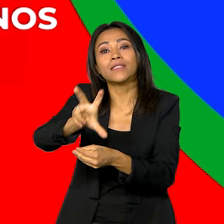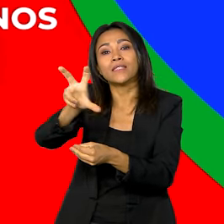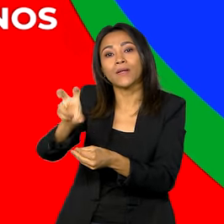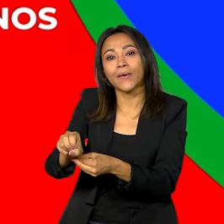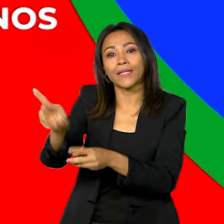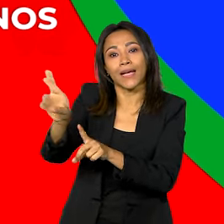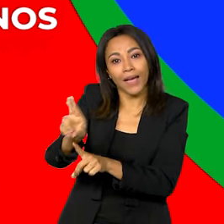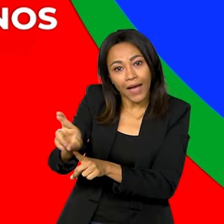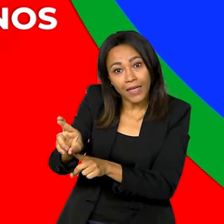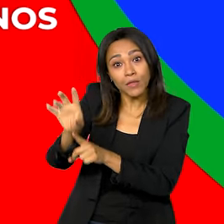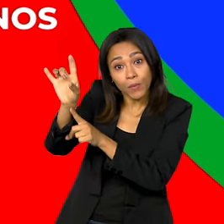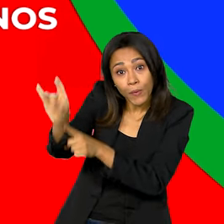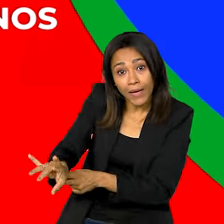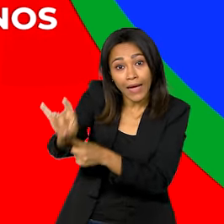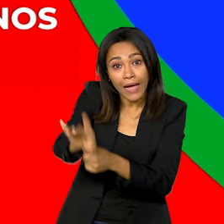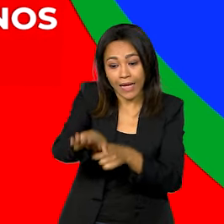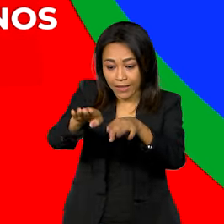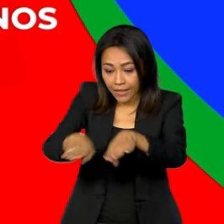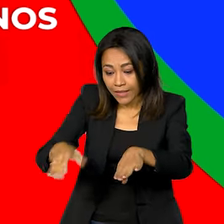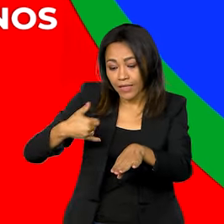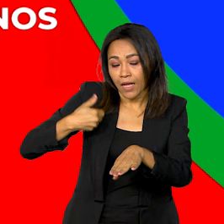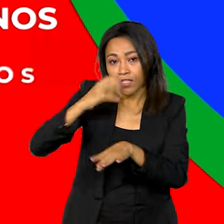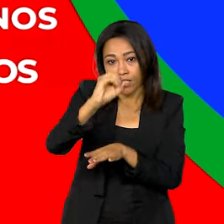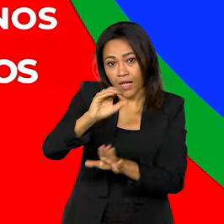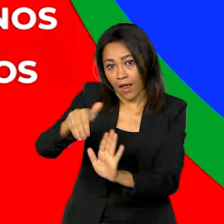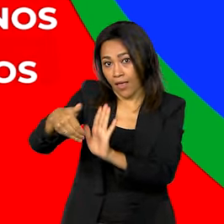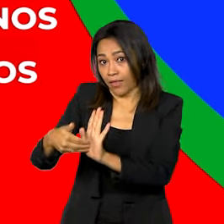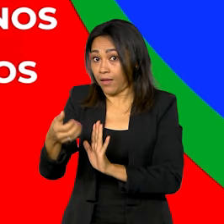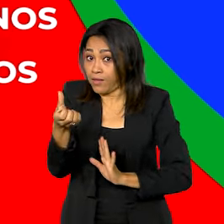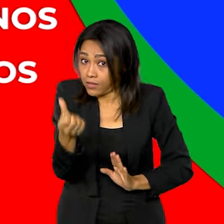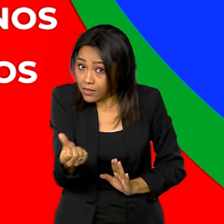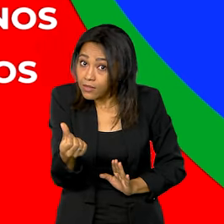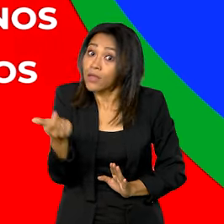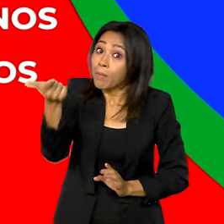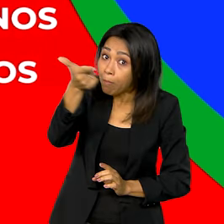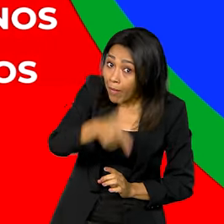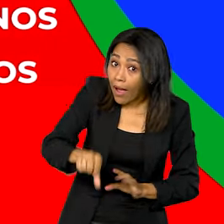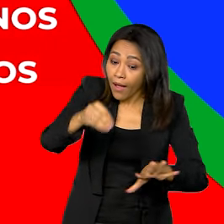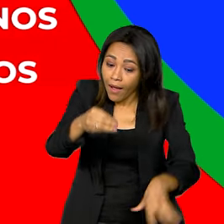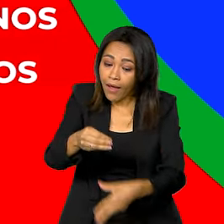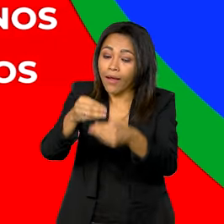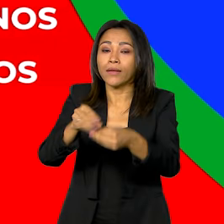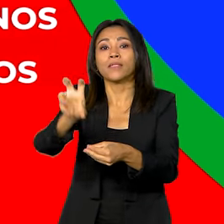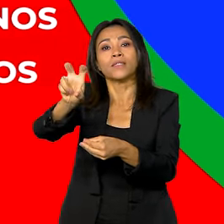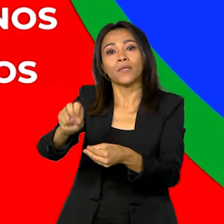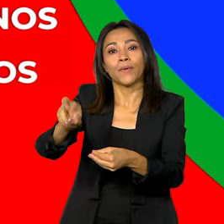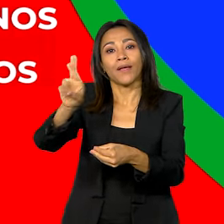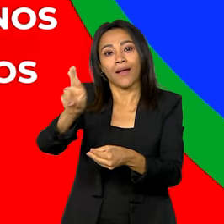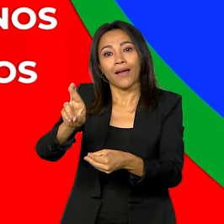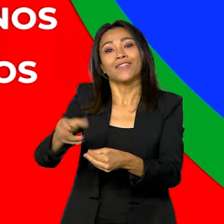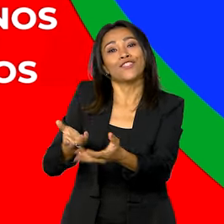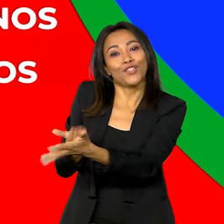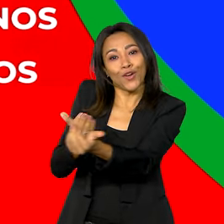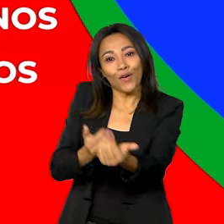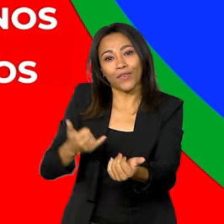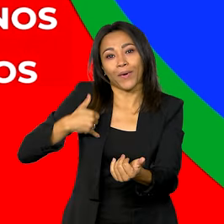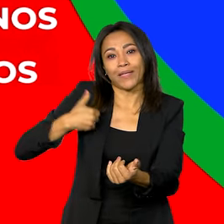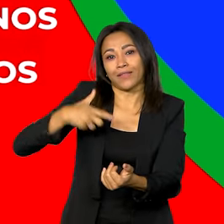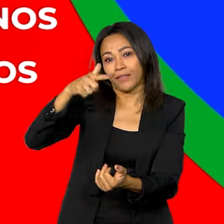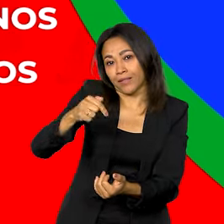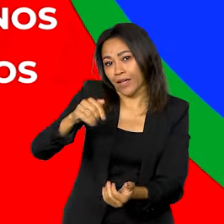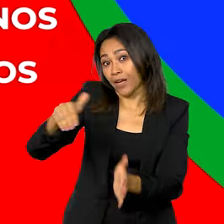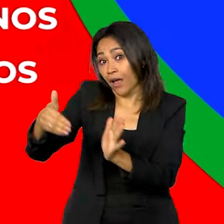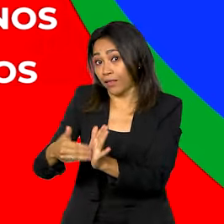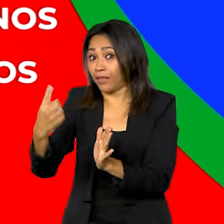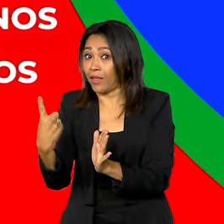R 150 por cada criança de 0 a 6 anos e mais R 50 para jovens de 7